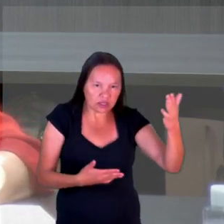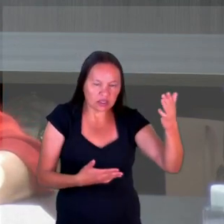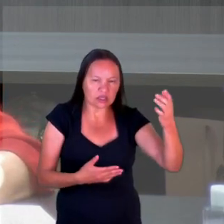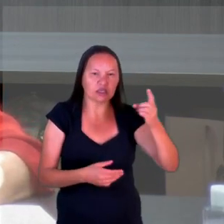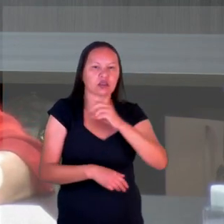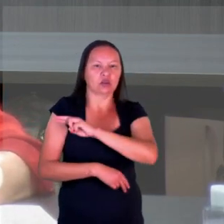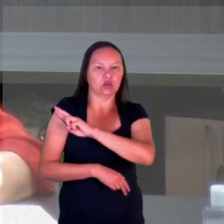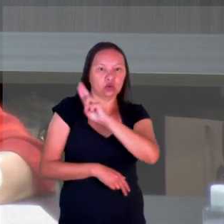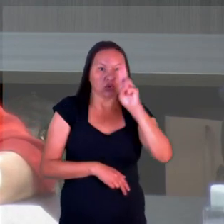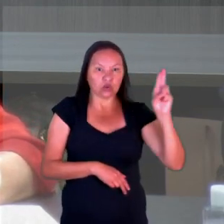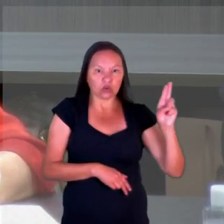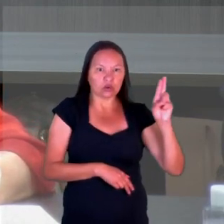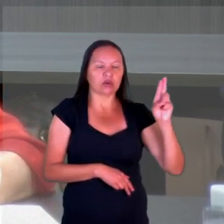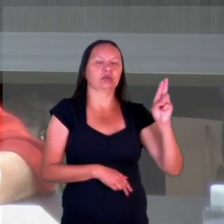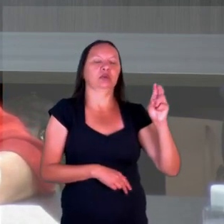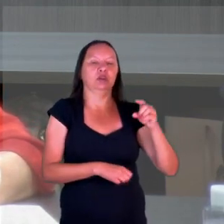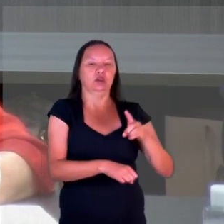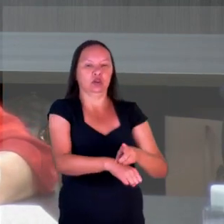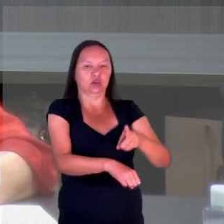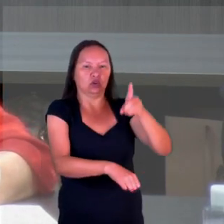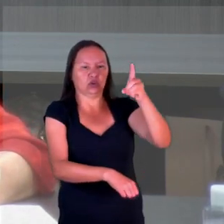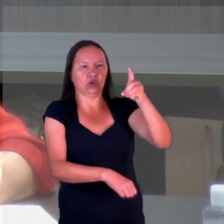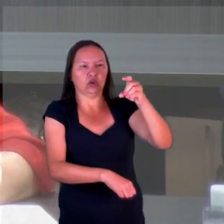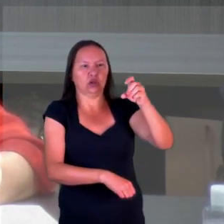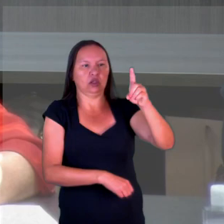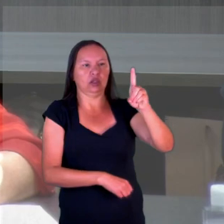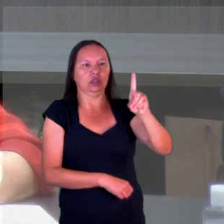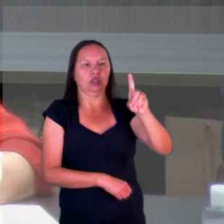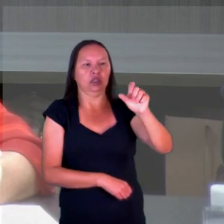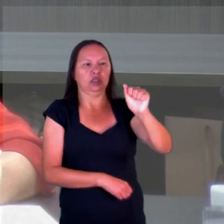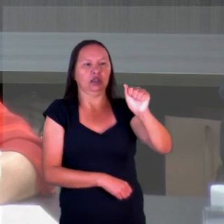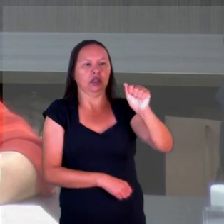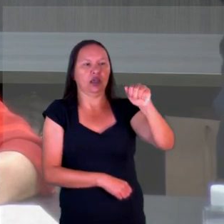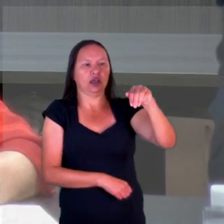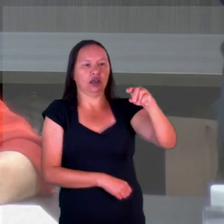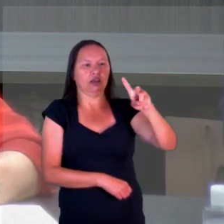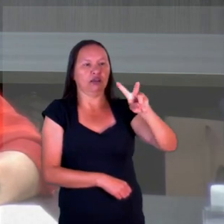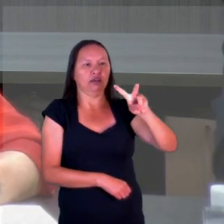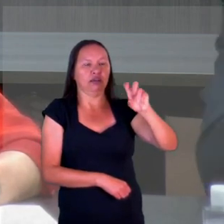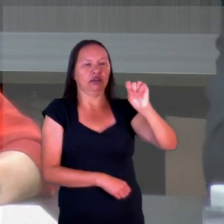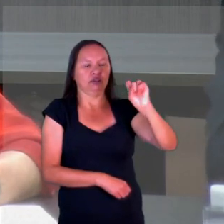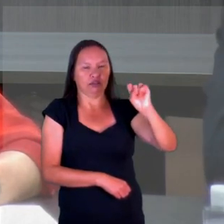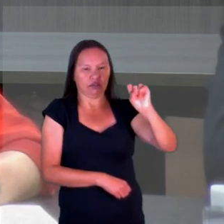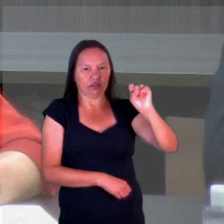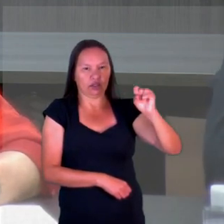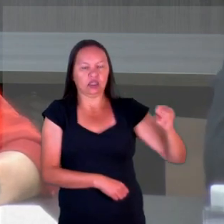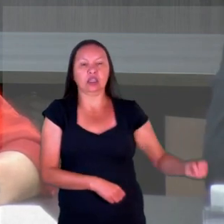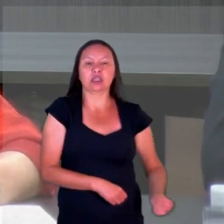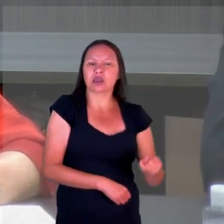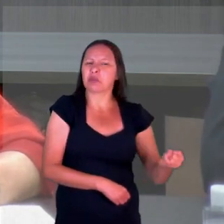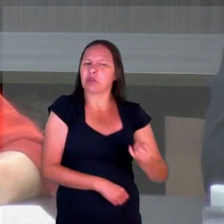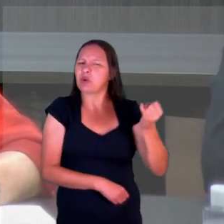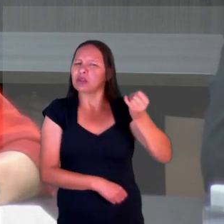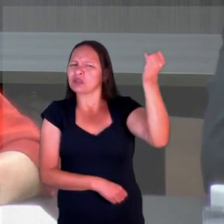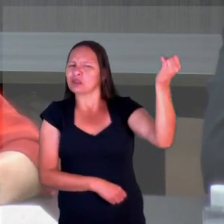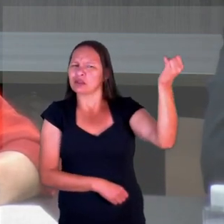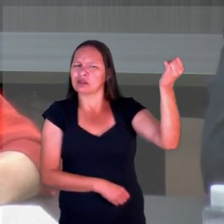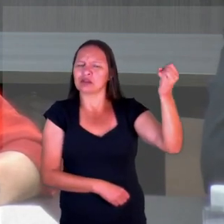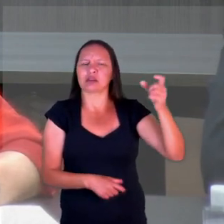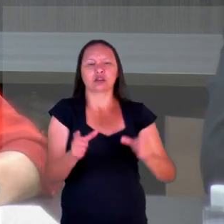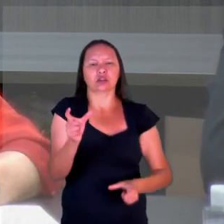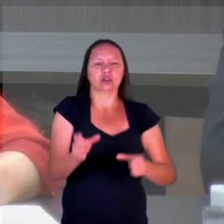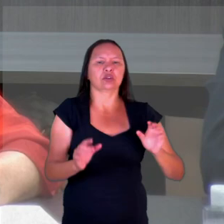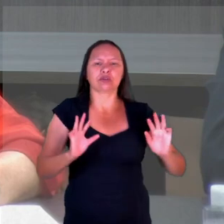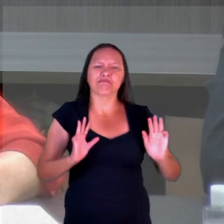d Andreia Davi o Luiz o Nelson a Jussara que são fundamentais para que todos os nossos